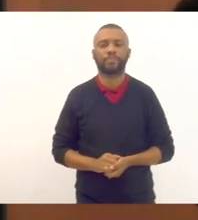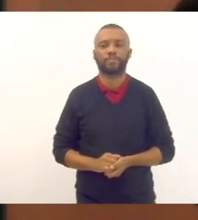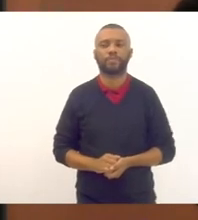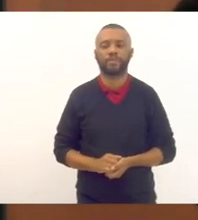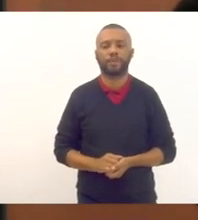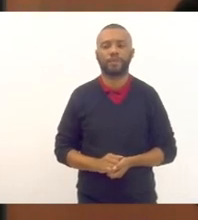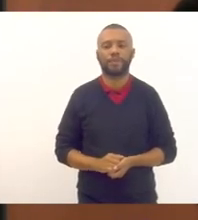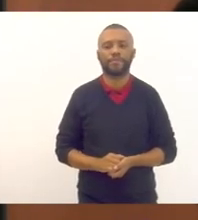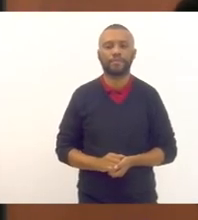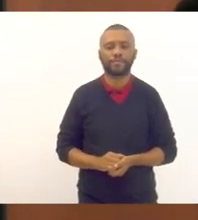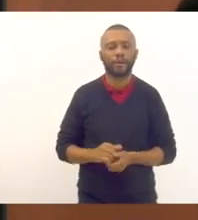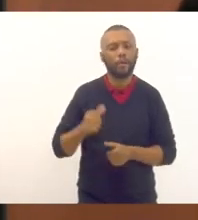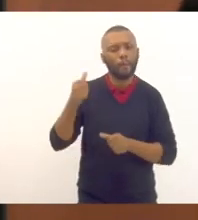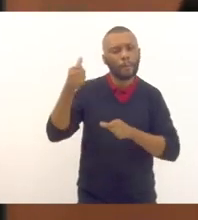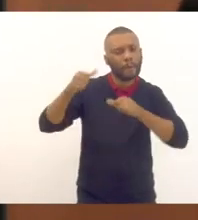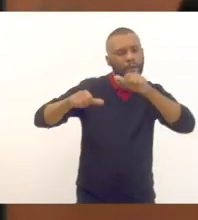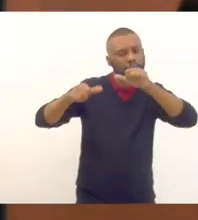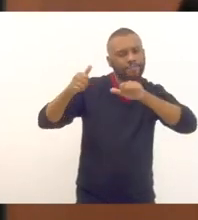Estimativa de